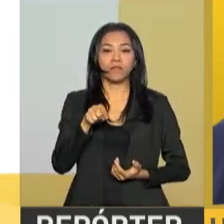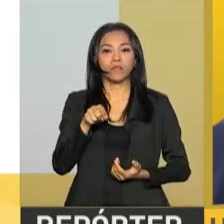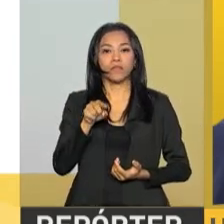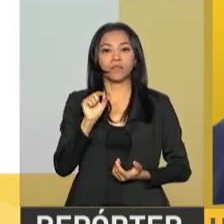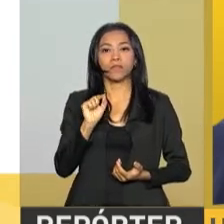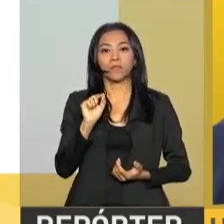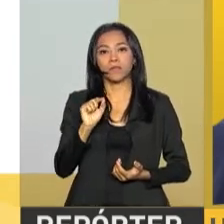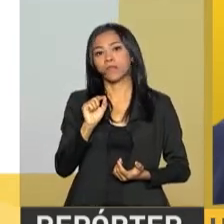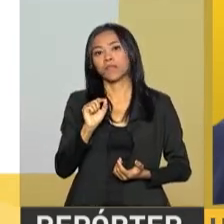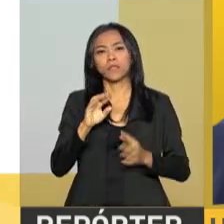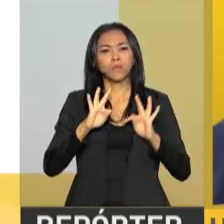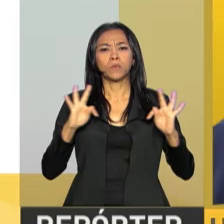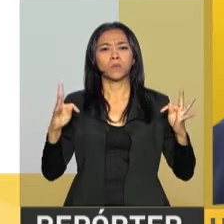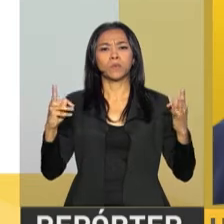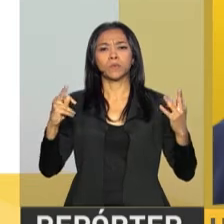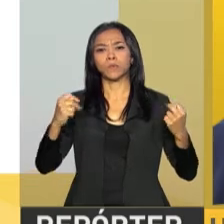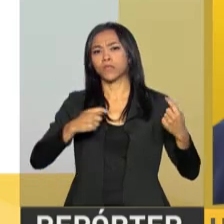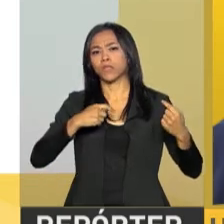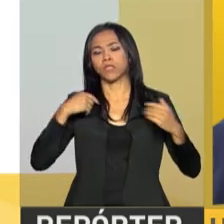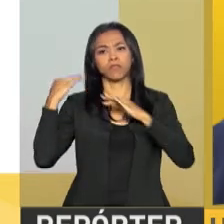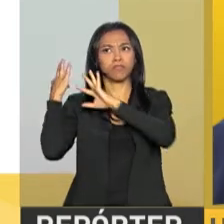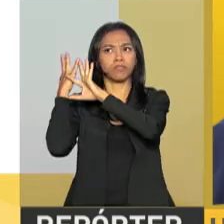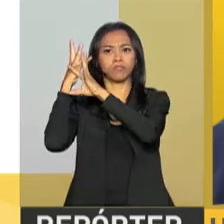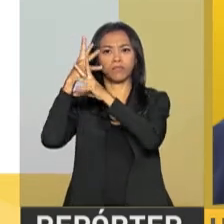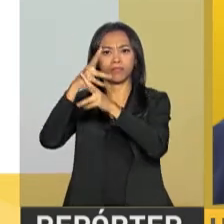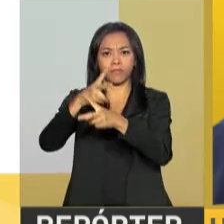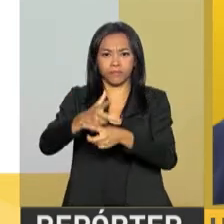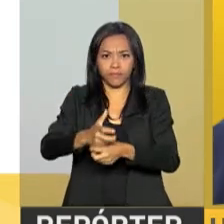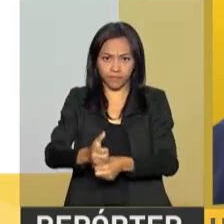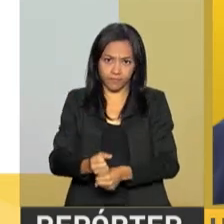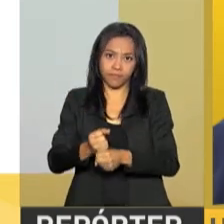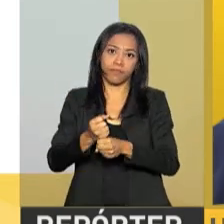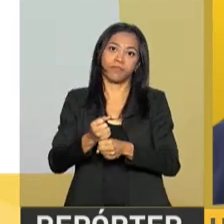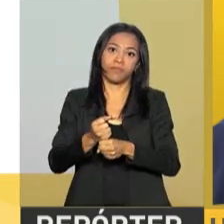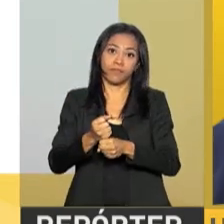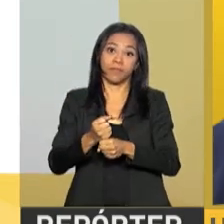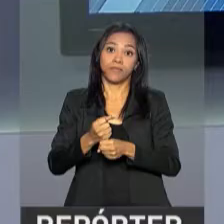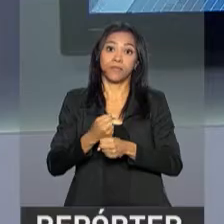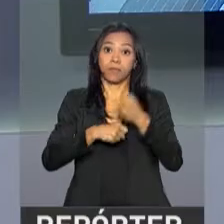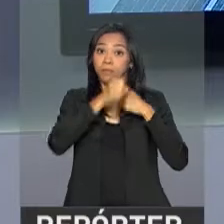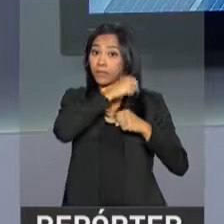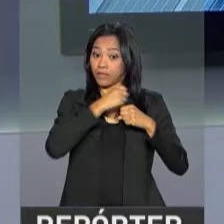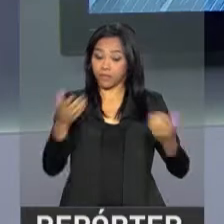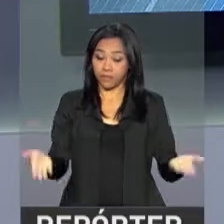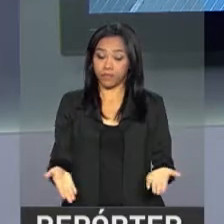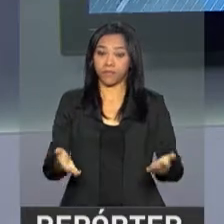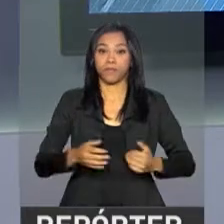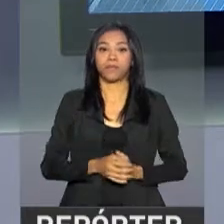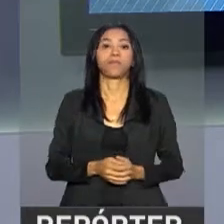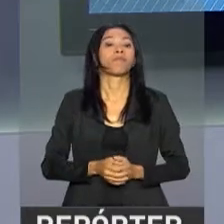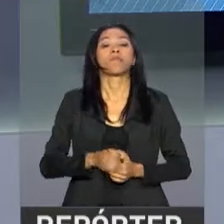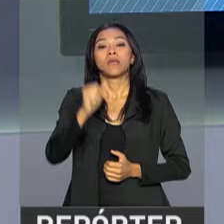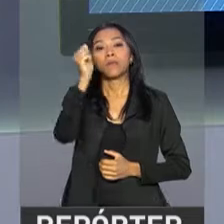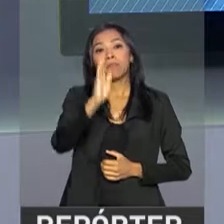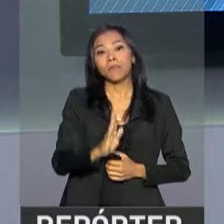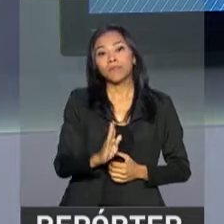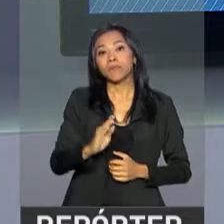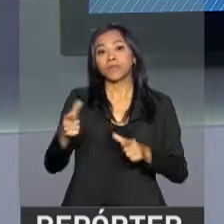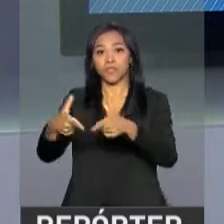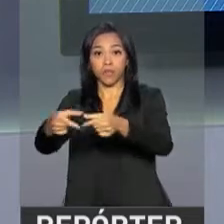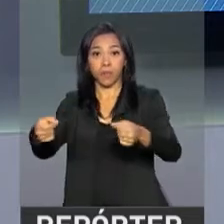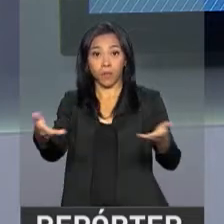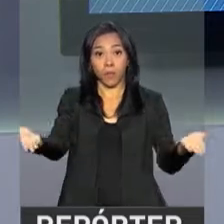é este todo esse processo é do ano passado deste ano brasil e japão assinaram